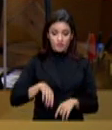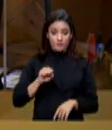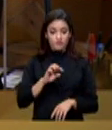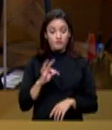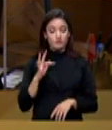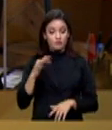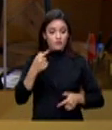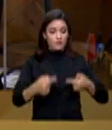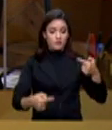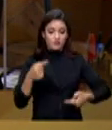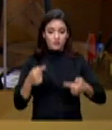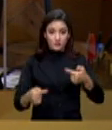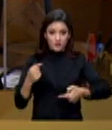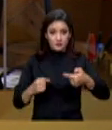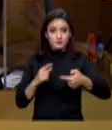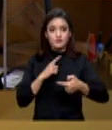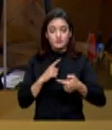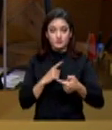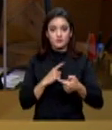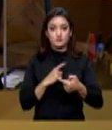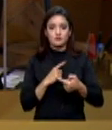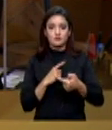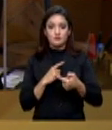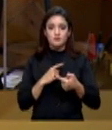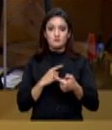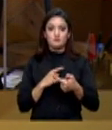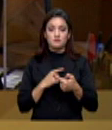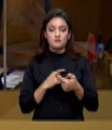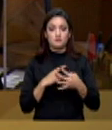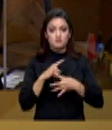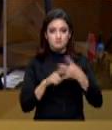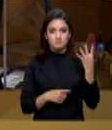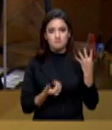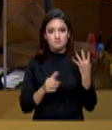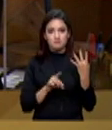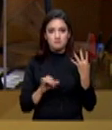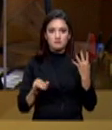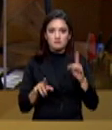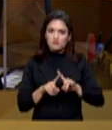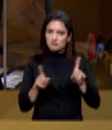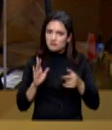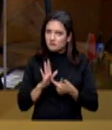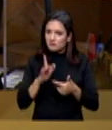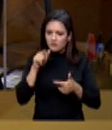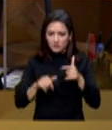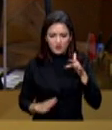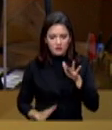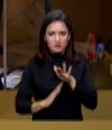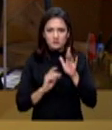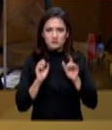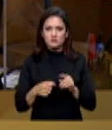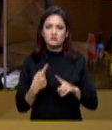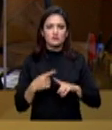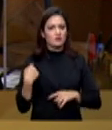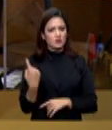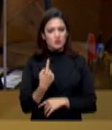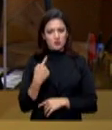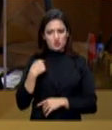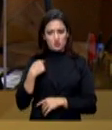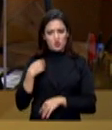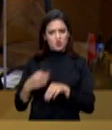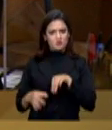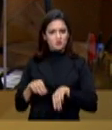discussões com uma porta na presença é naturalmente limitado já que não é dada nos